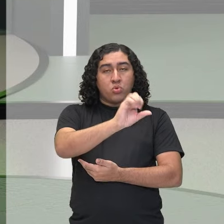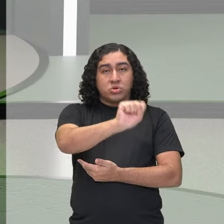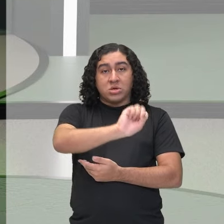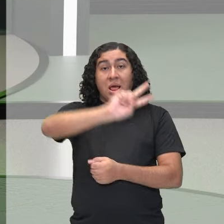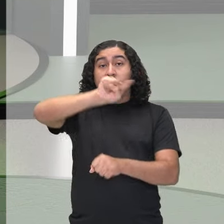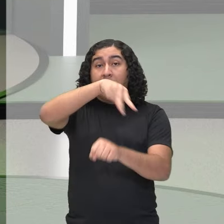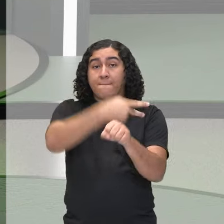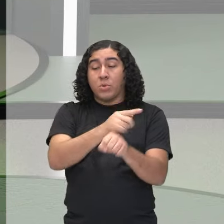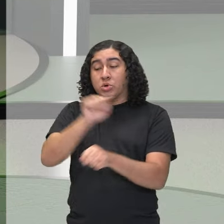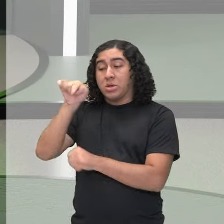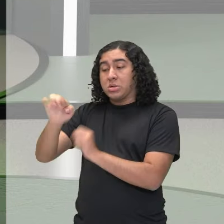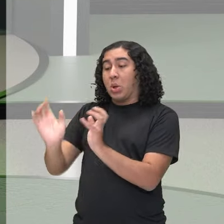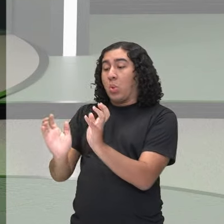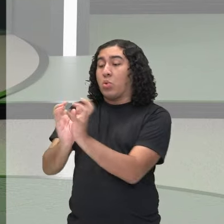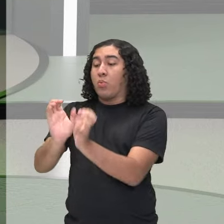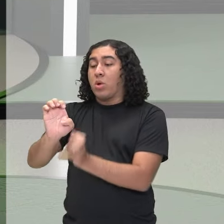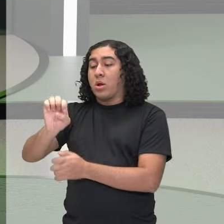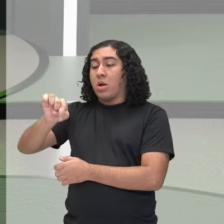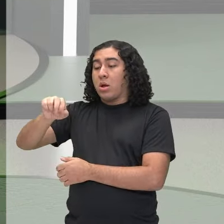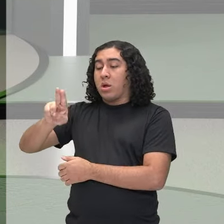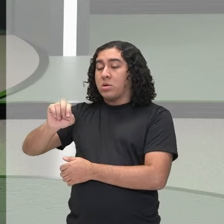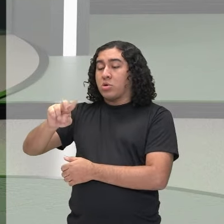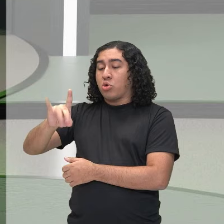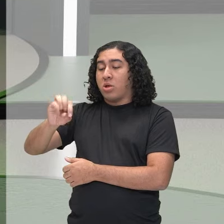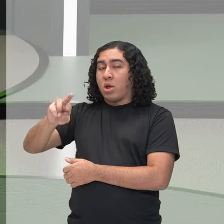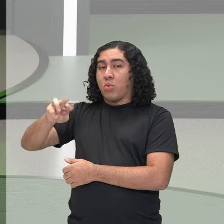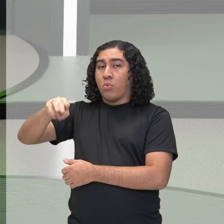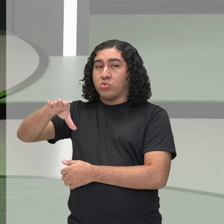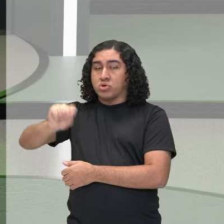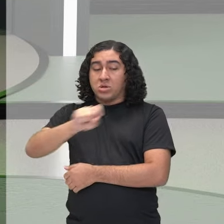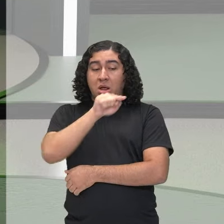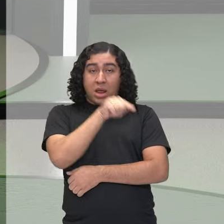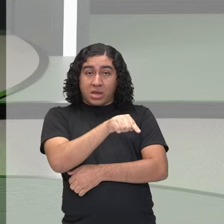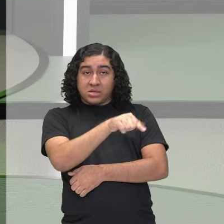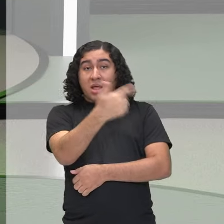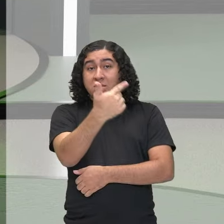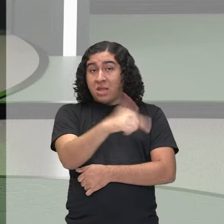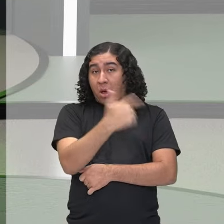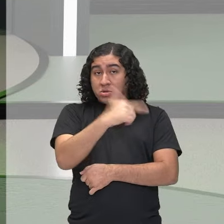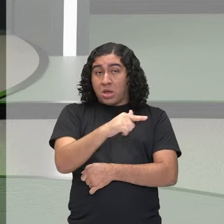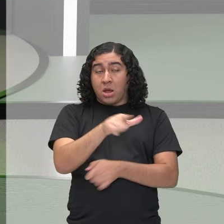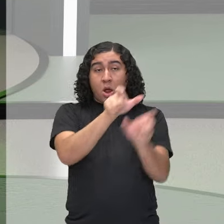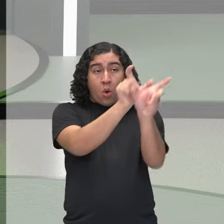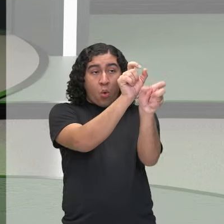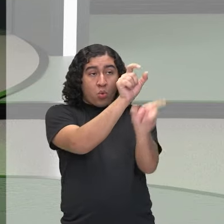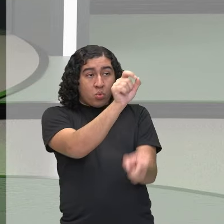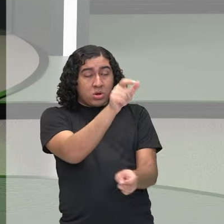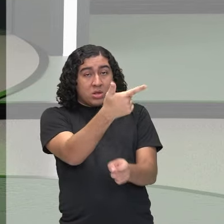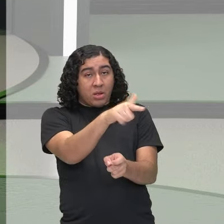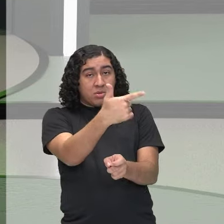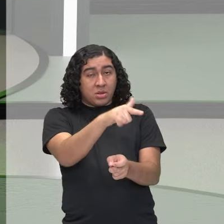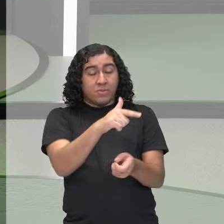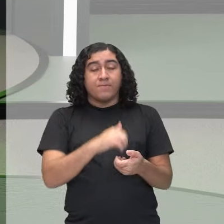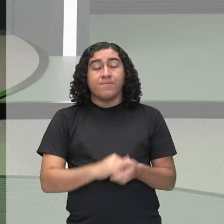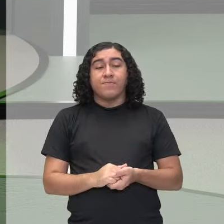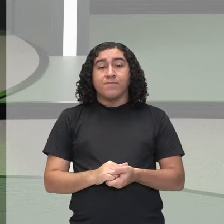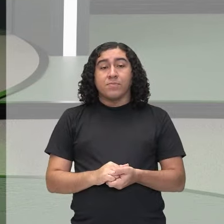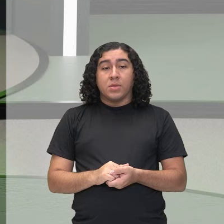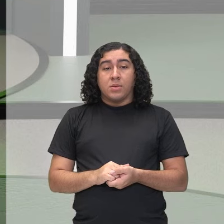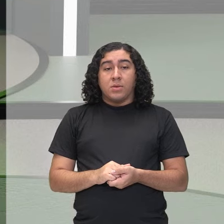Os moluscos são um grupo de animais invertebrados, como havia falado. Eles são celomados e